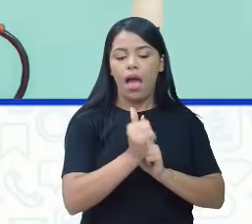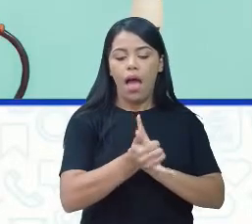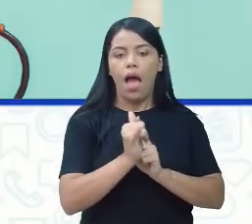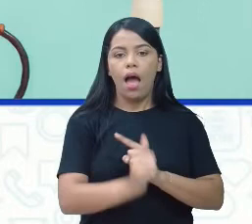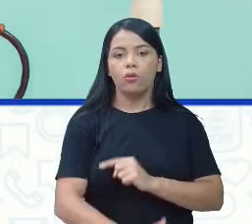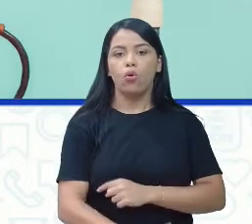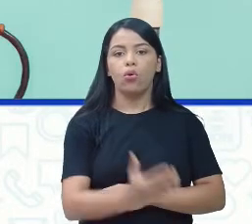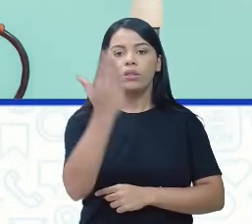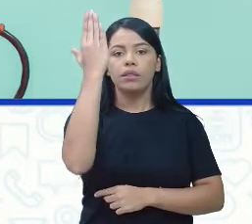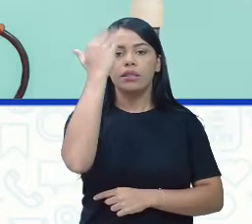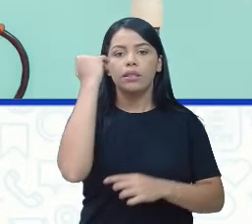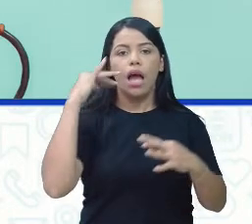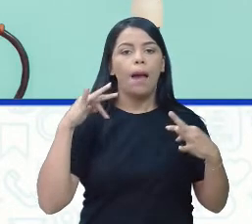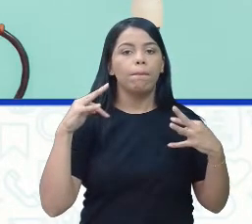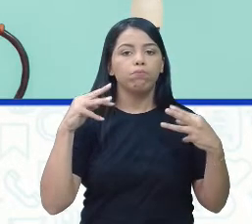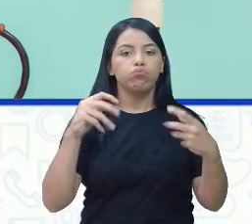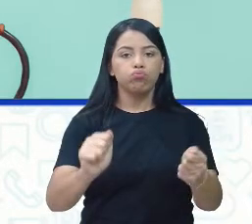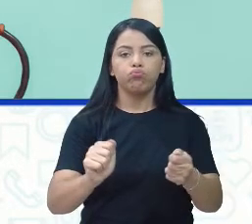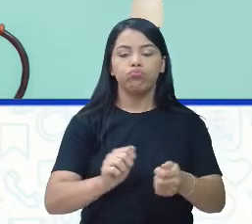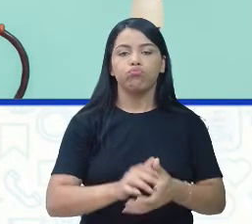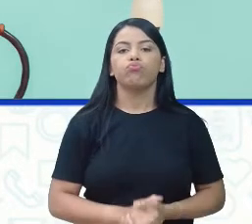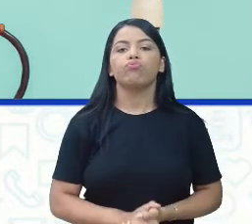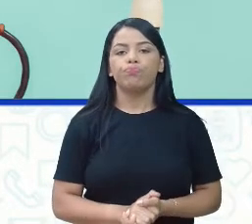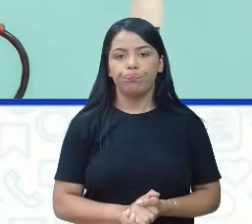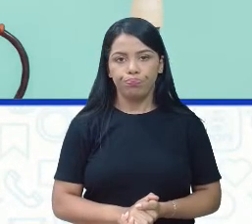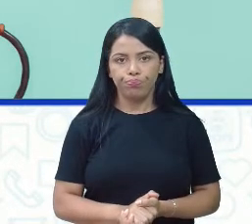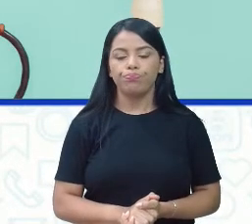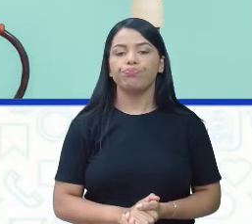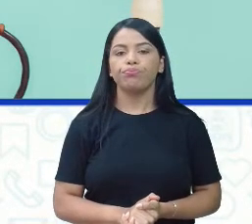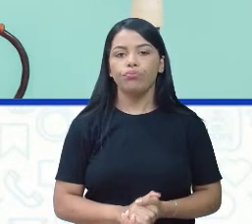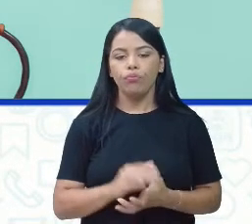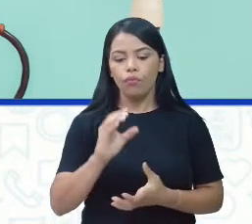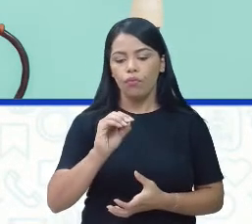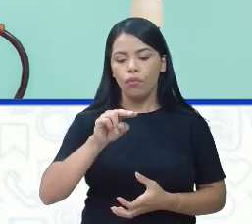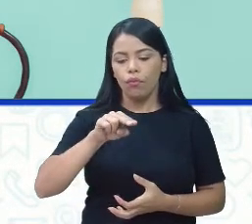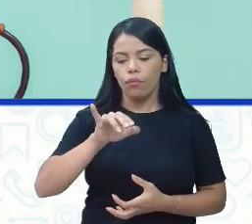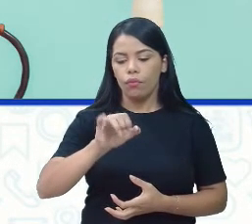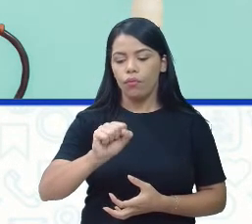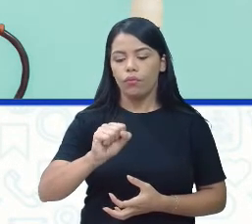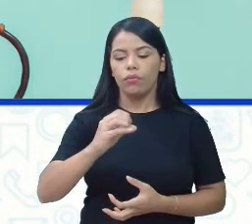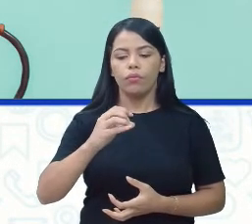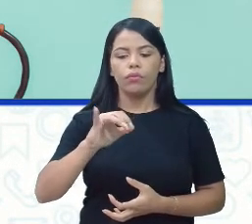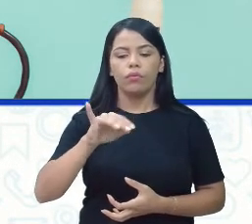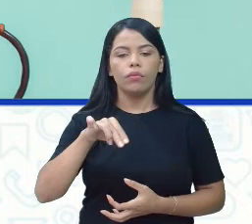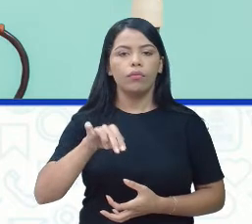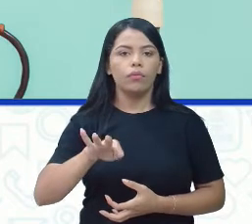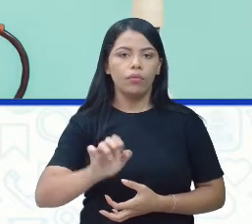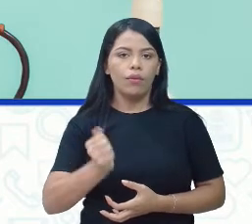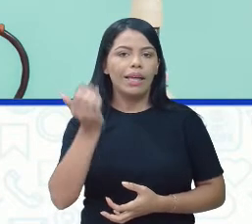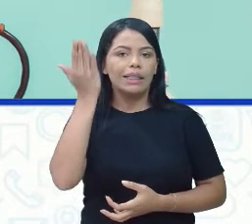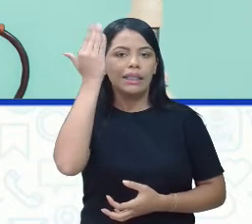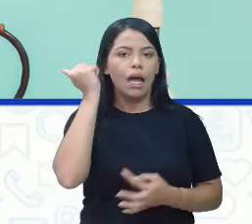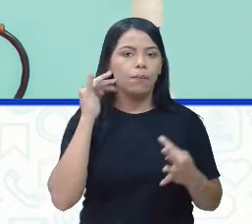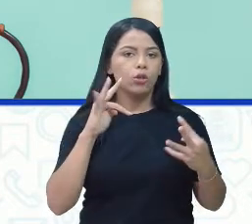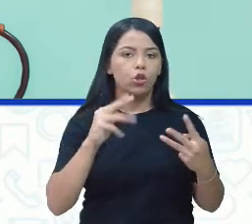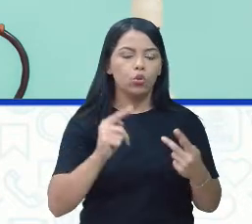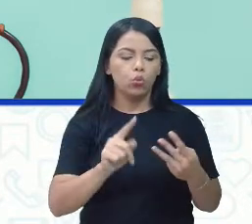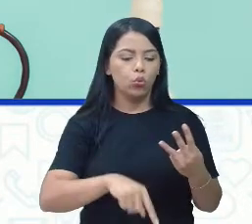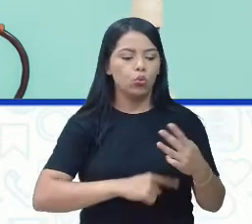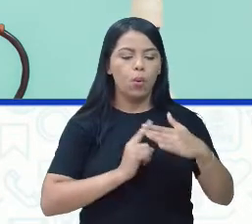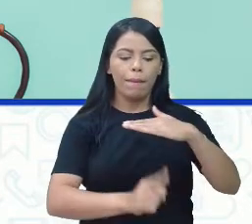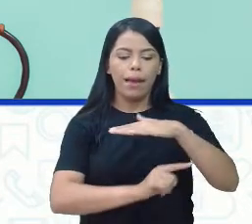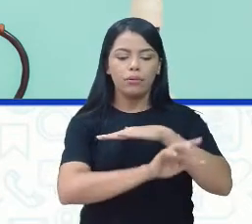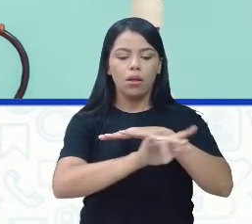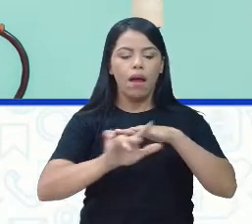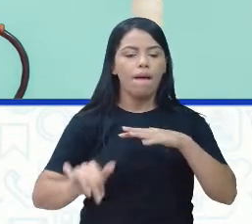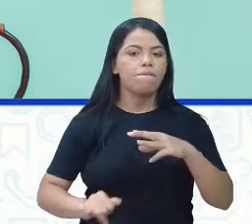desse nome. O narrador onisciente é aquele que sabe de tudo, menina. É aquele que consegue saber até o que está na mente da